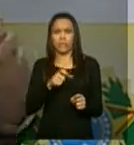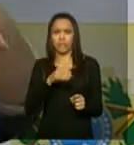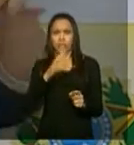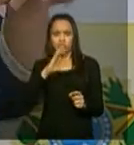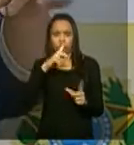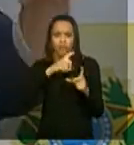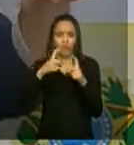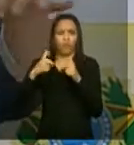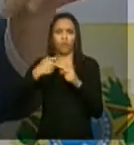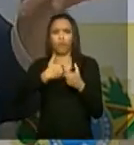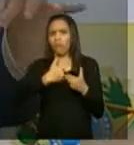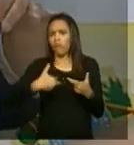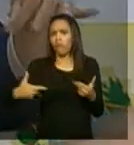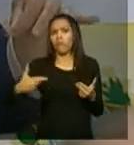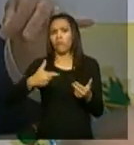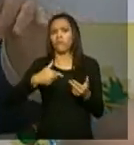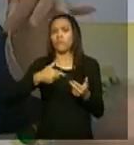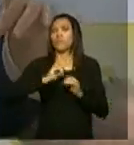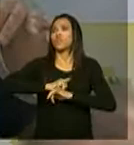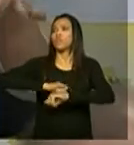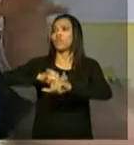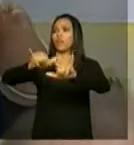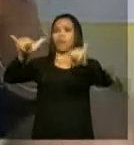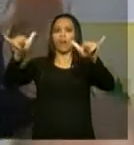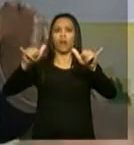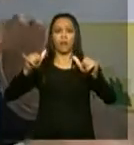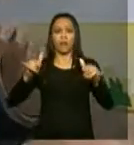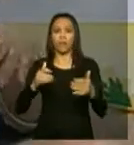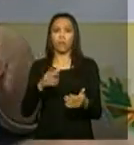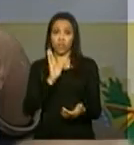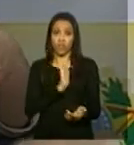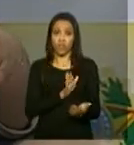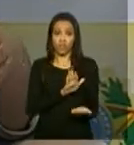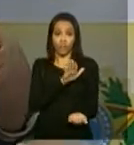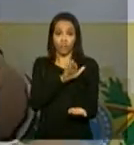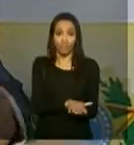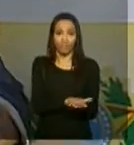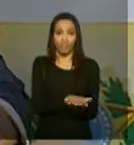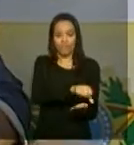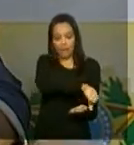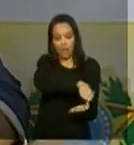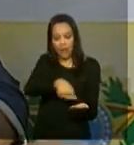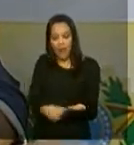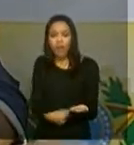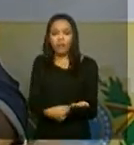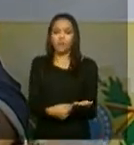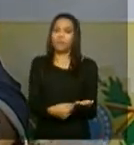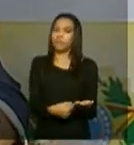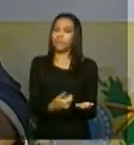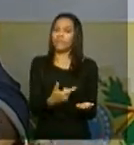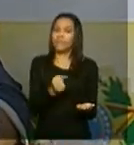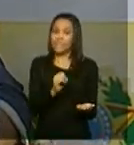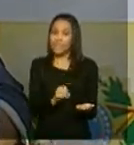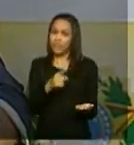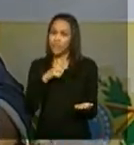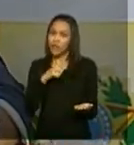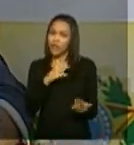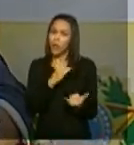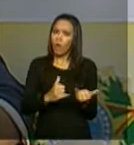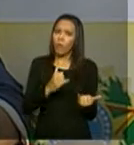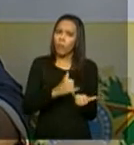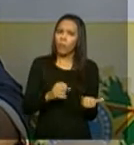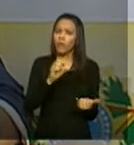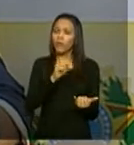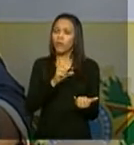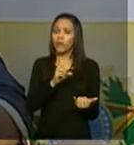imagem inclusive a as imagens não estão lacrados e se por ventura houver alguma imagem ano